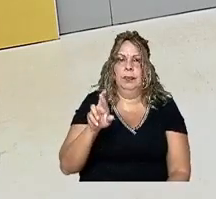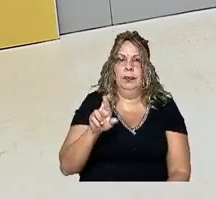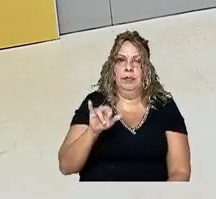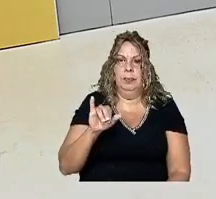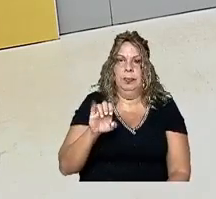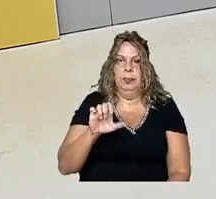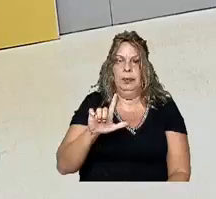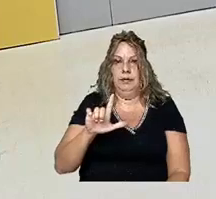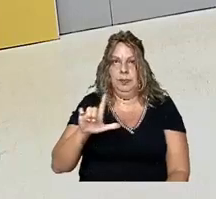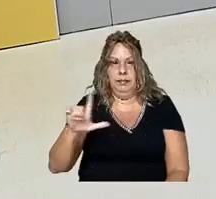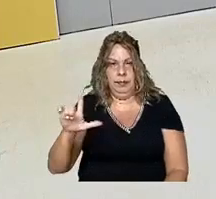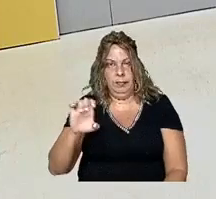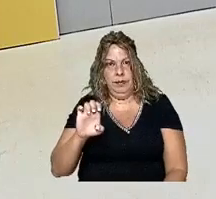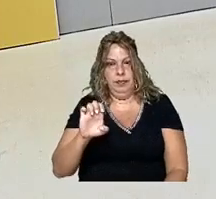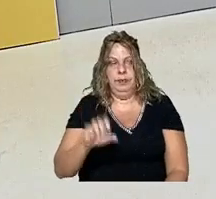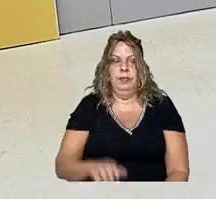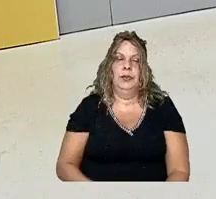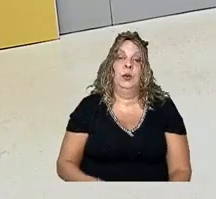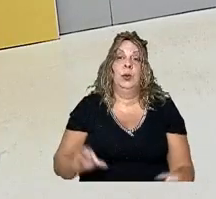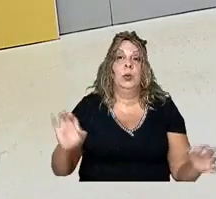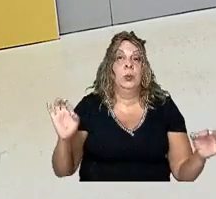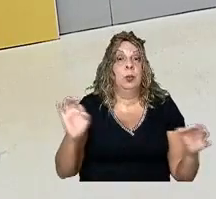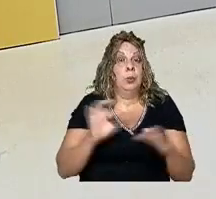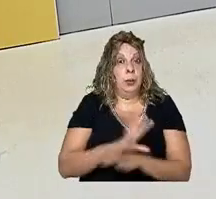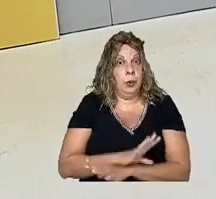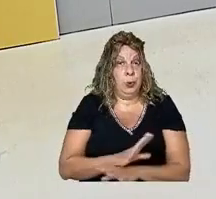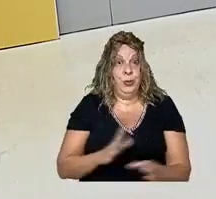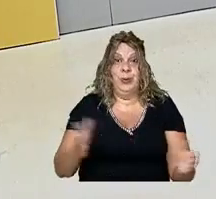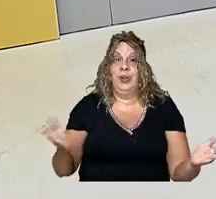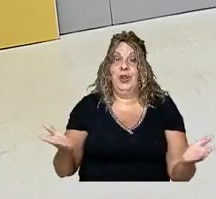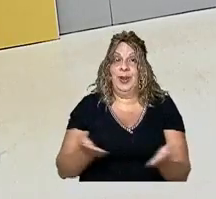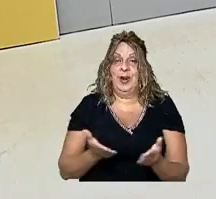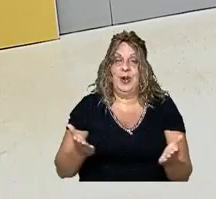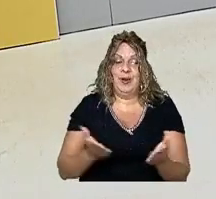só, tudo pronto por aqui. Agora, meninas, valendo